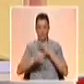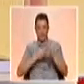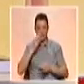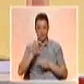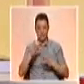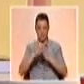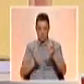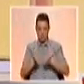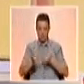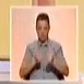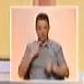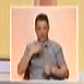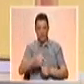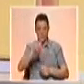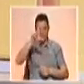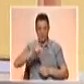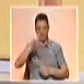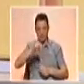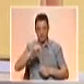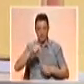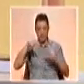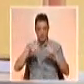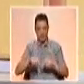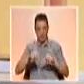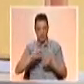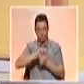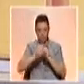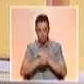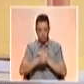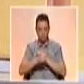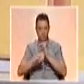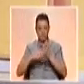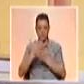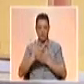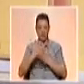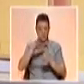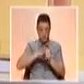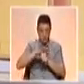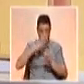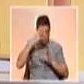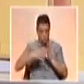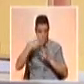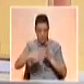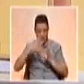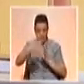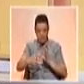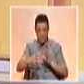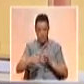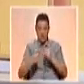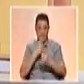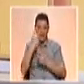estão a ser geridos os nossos rios e que trabalho é que tem sido feito no sentido de os regenerar e de resolver situações complicadas como essa das suiniculturas. De vez em